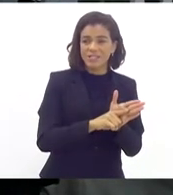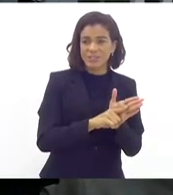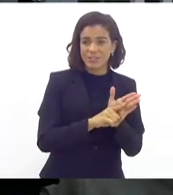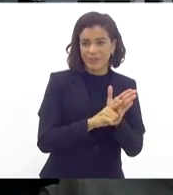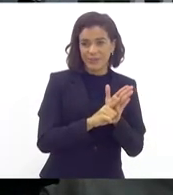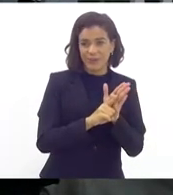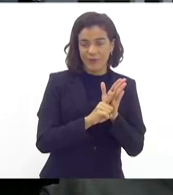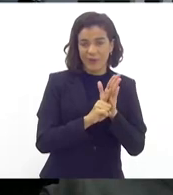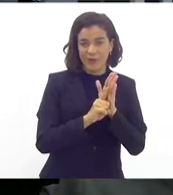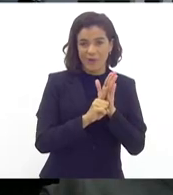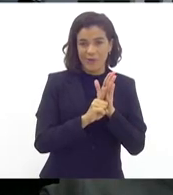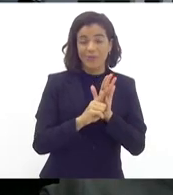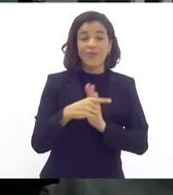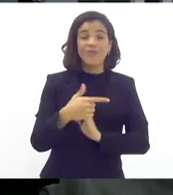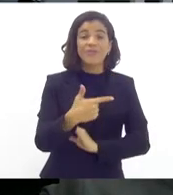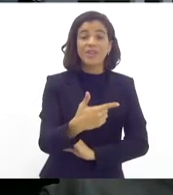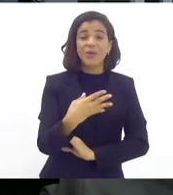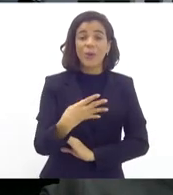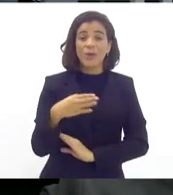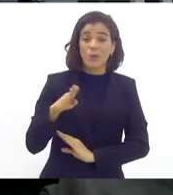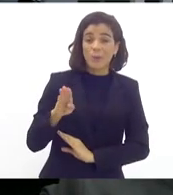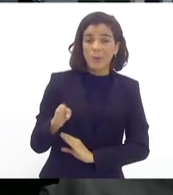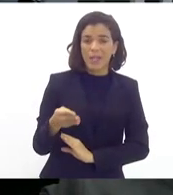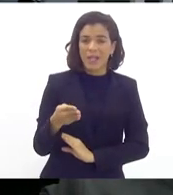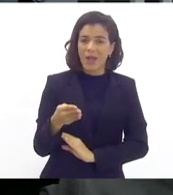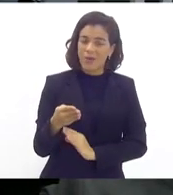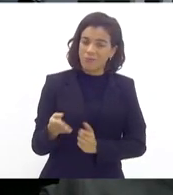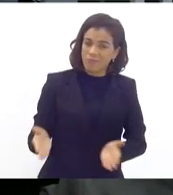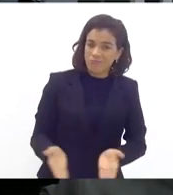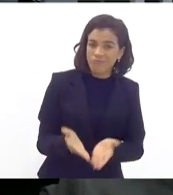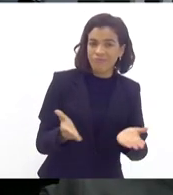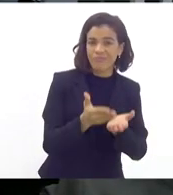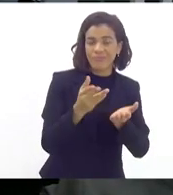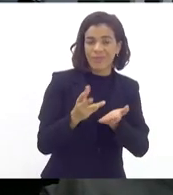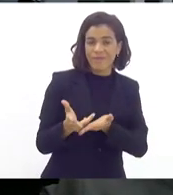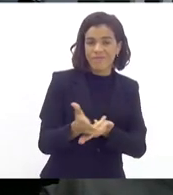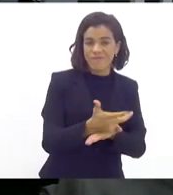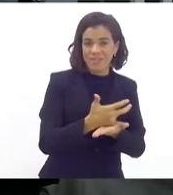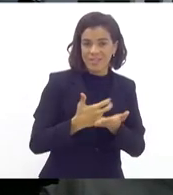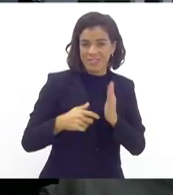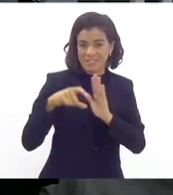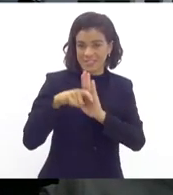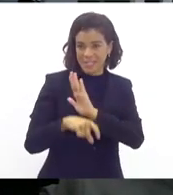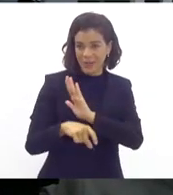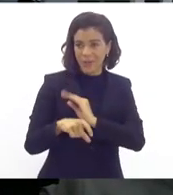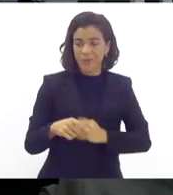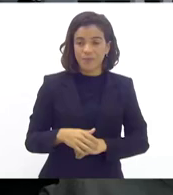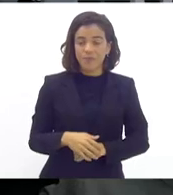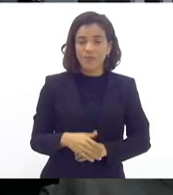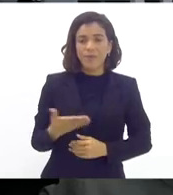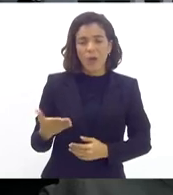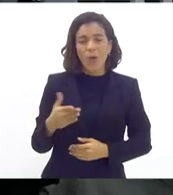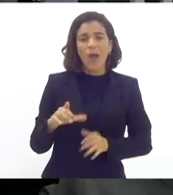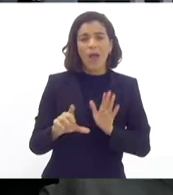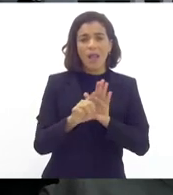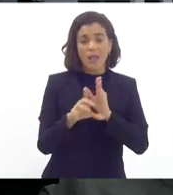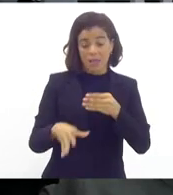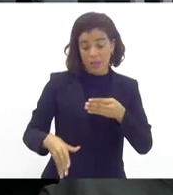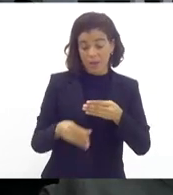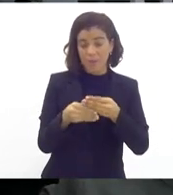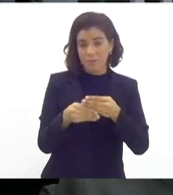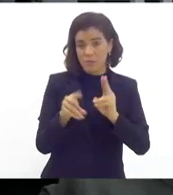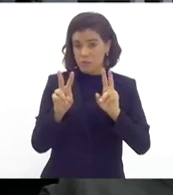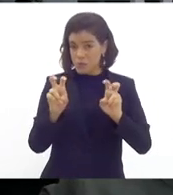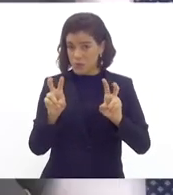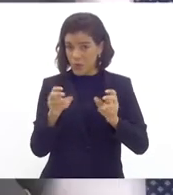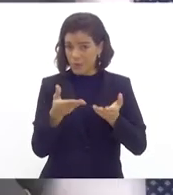negativo. Com 24 bilhões de reais de incentivo fiscal. Então, a lei complementar sobre essa matéria, ela